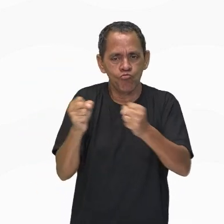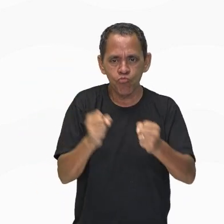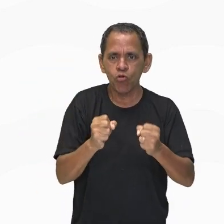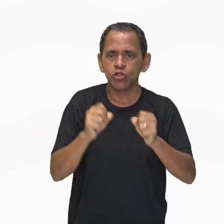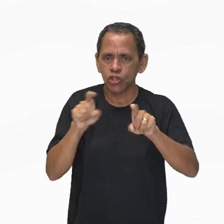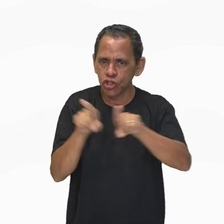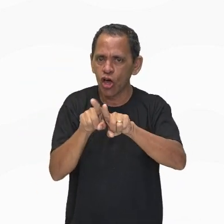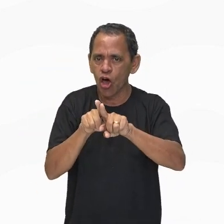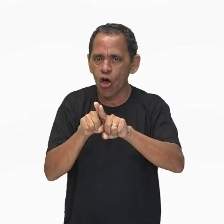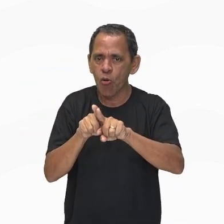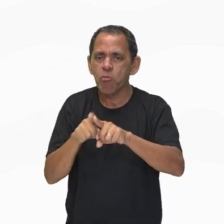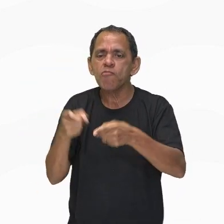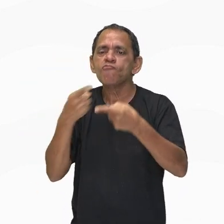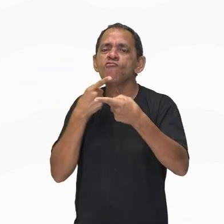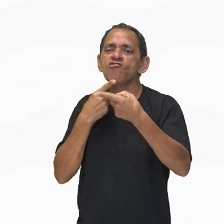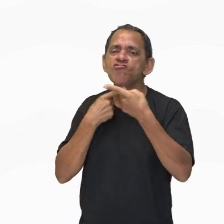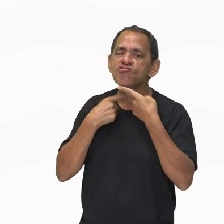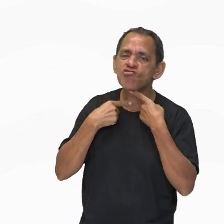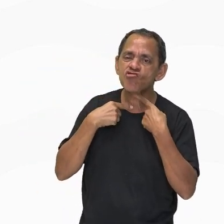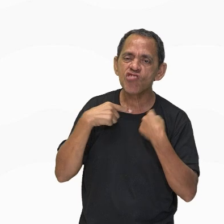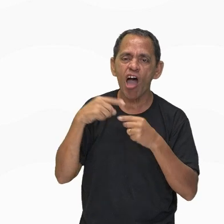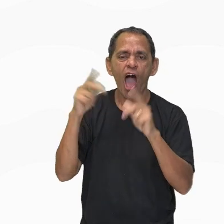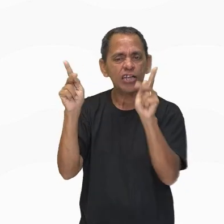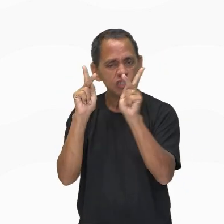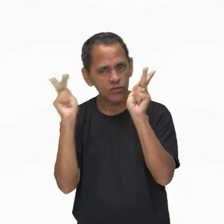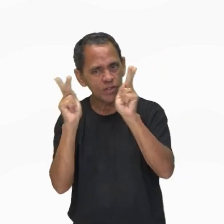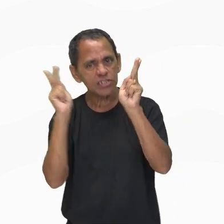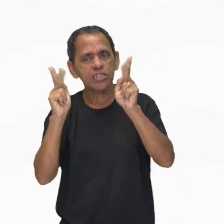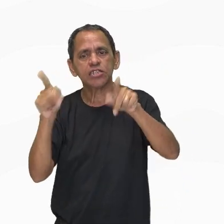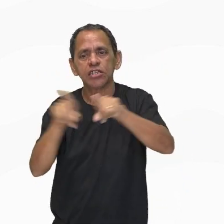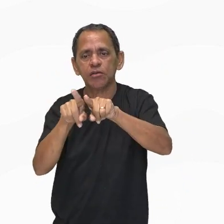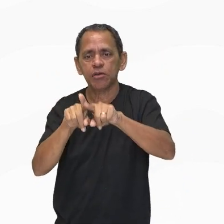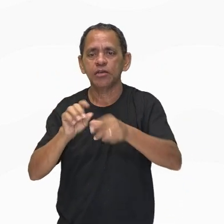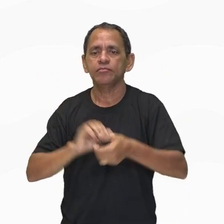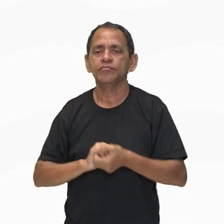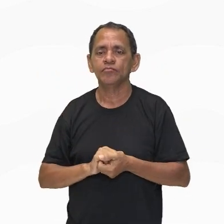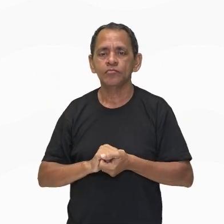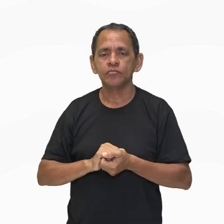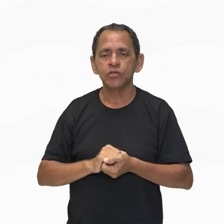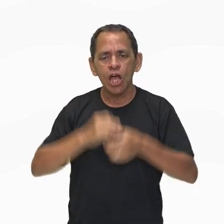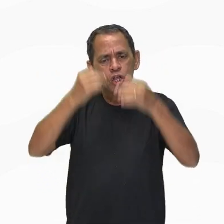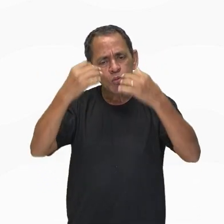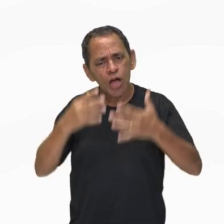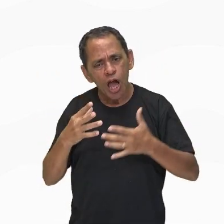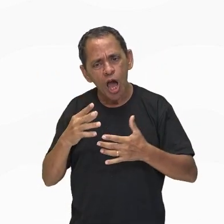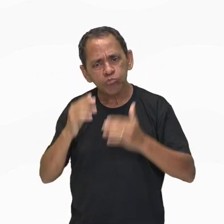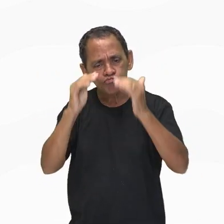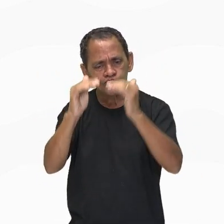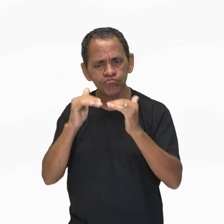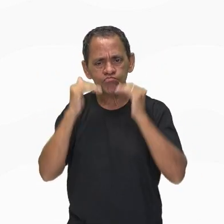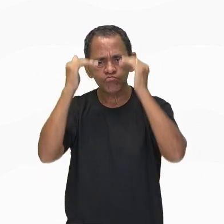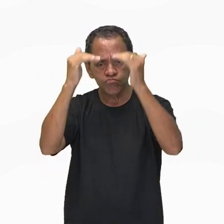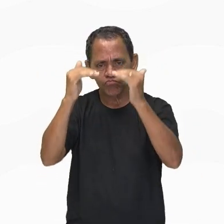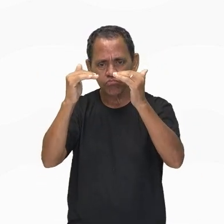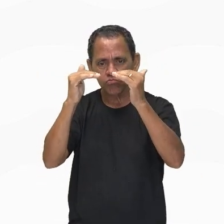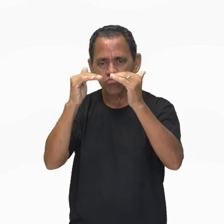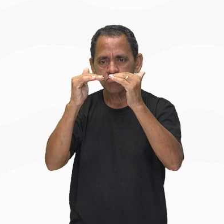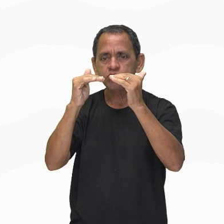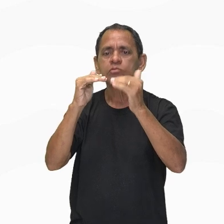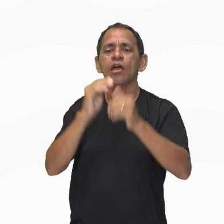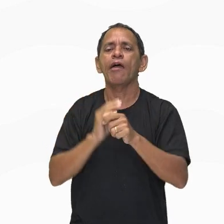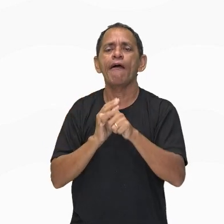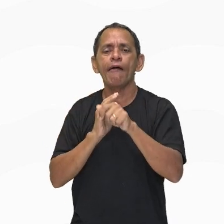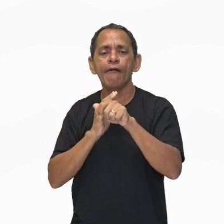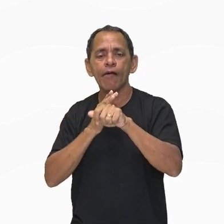vontade de vencer. Então, quando falamos de superação, estamos falando de passar por cima,